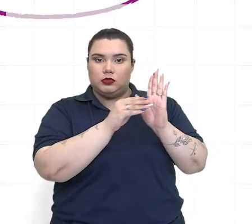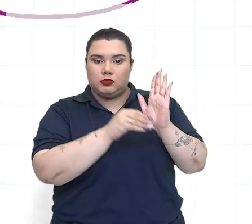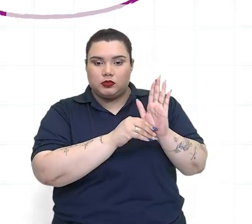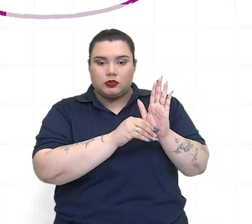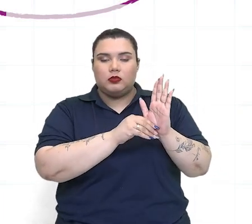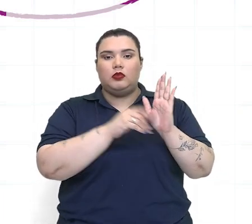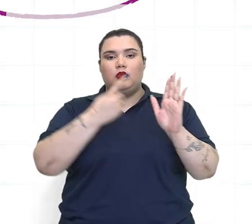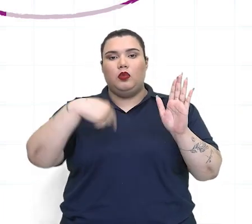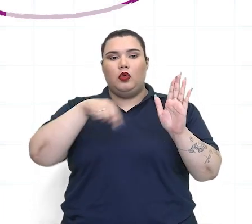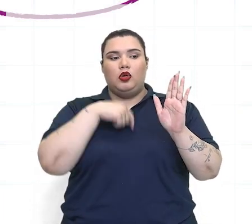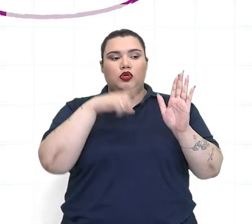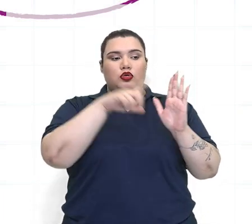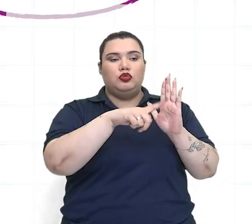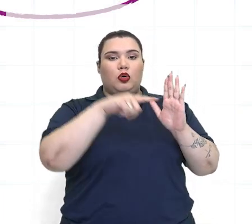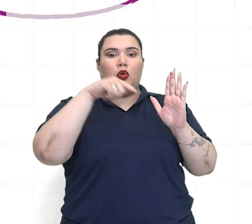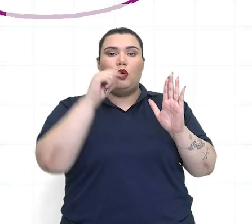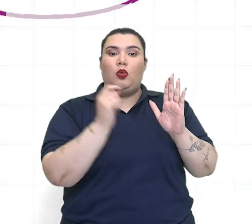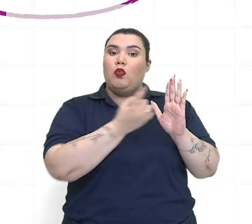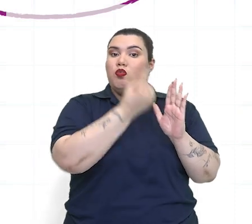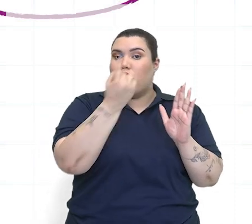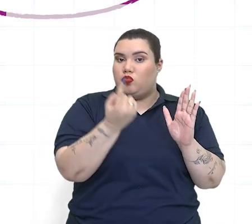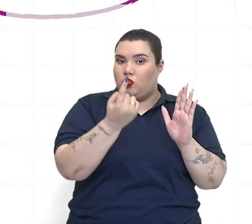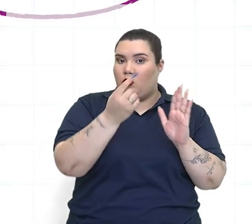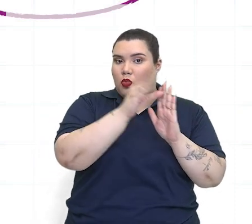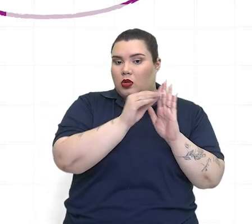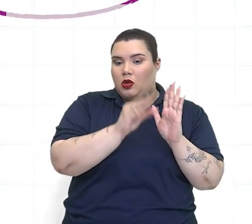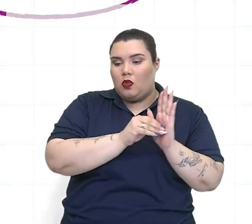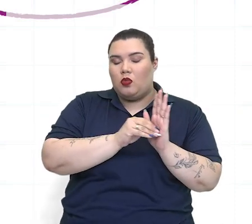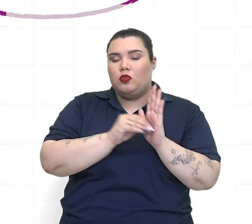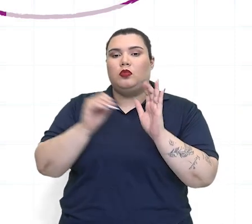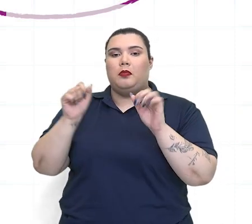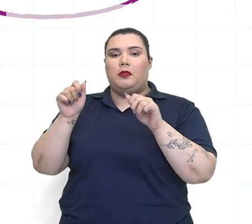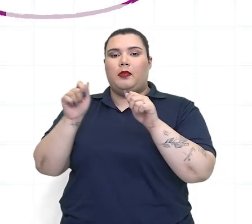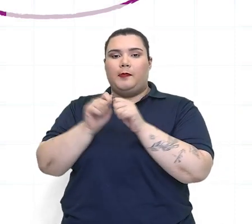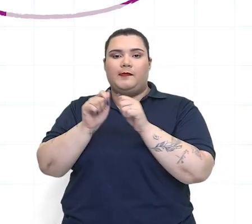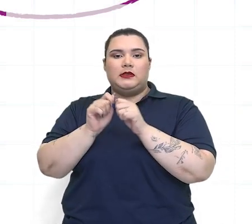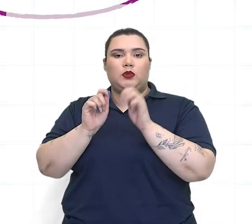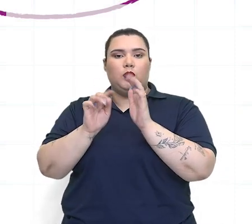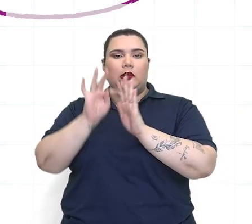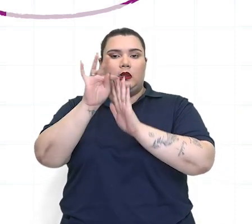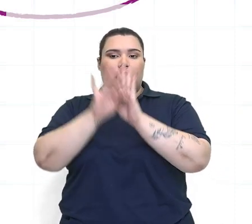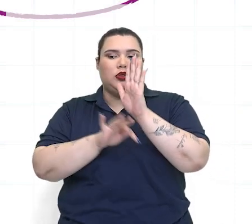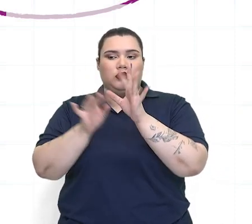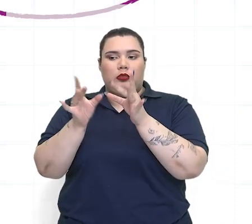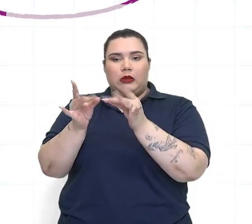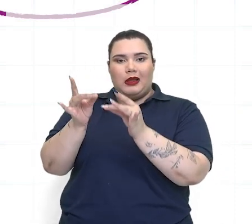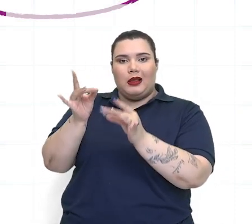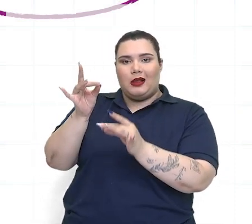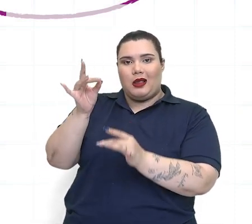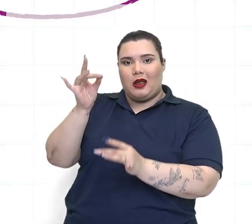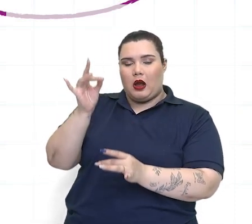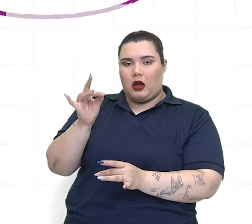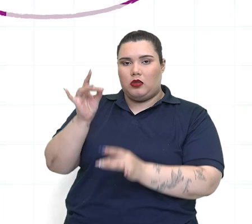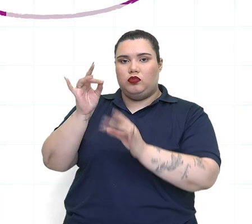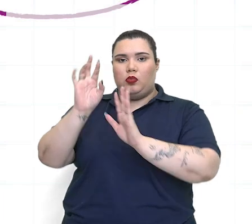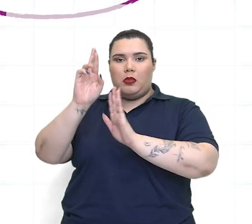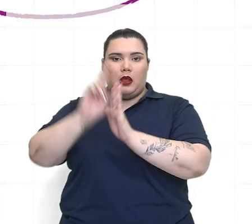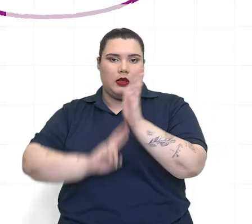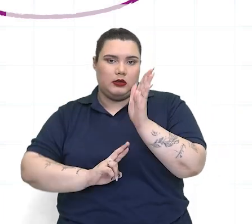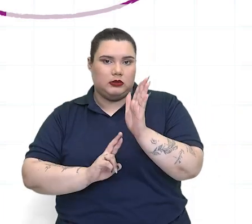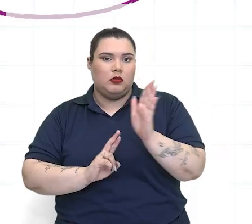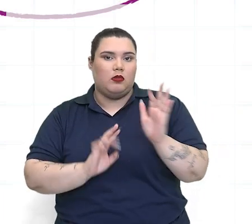fazemos o recorte e para podermos, né, escrever sobre a